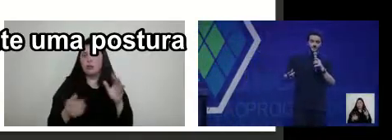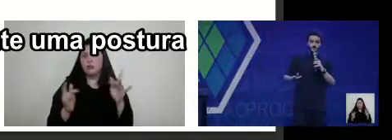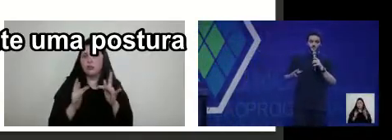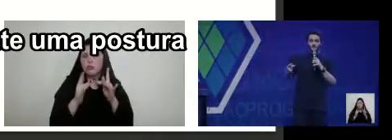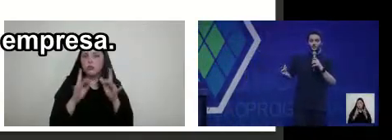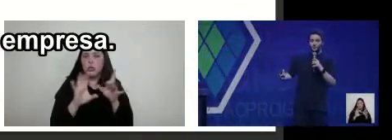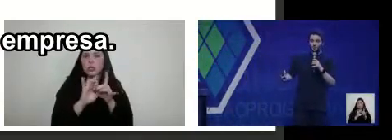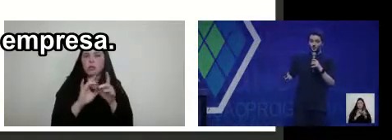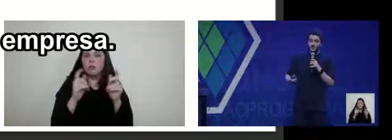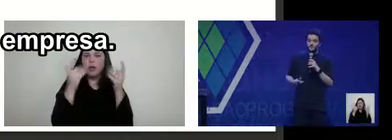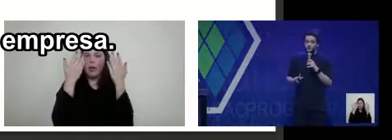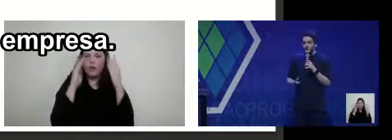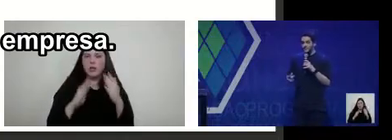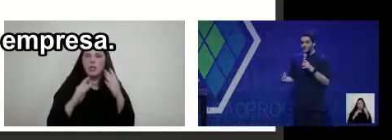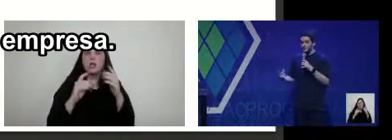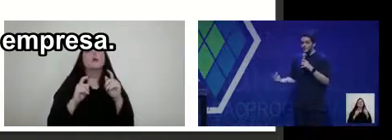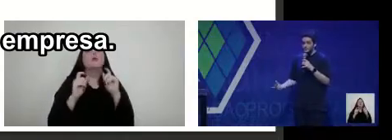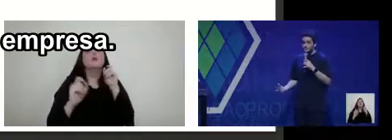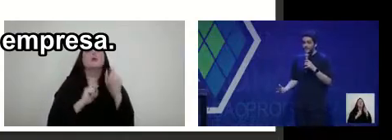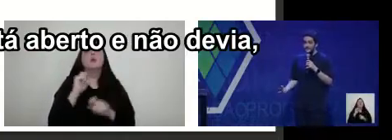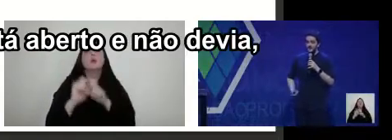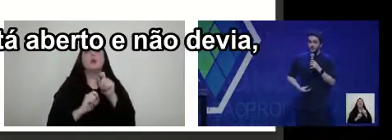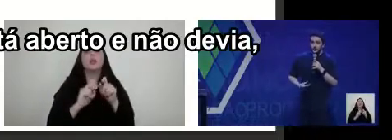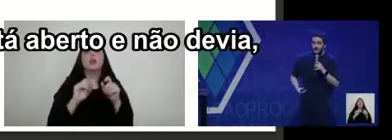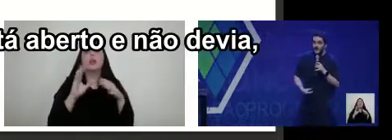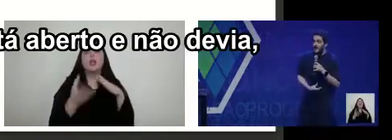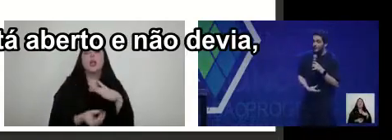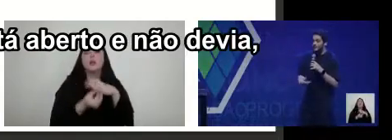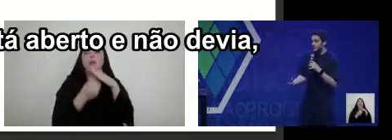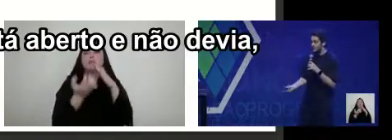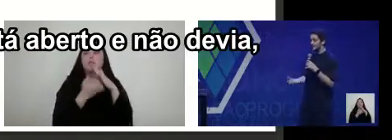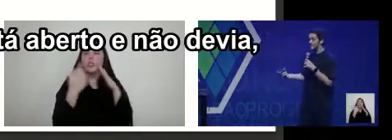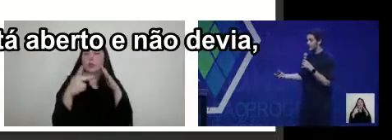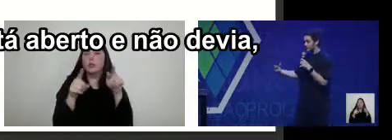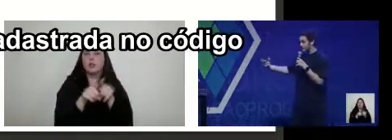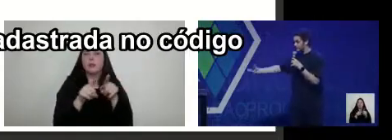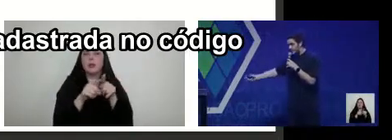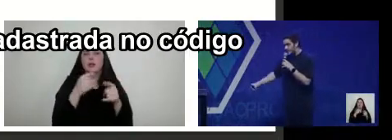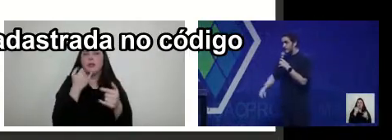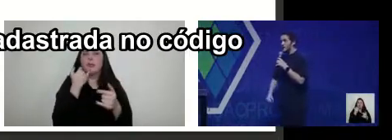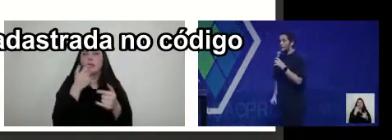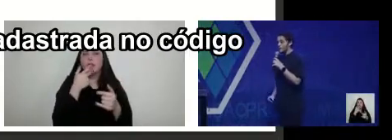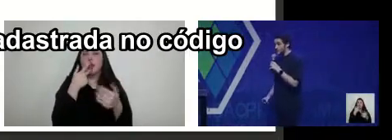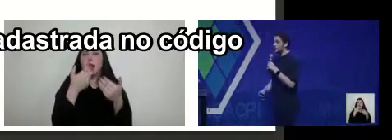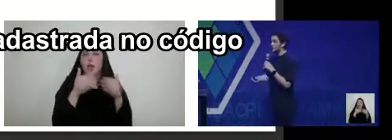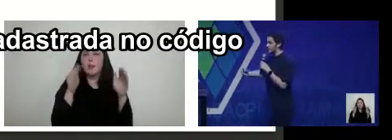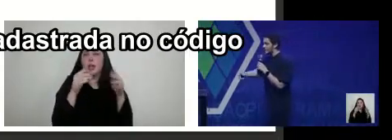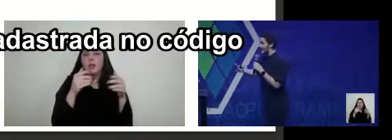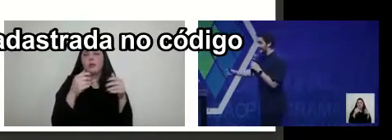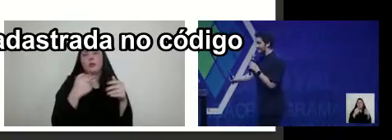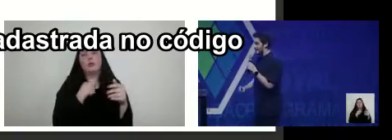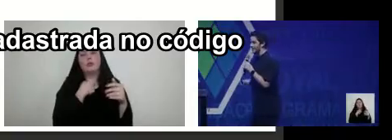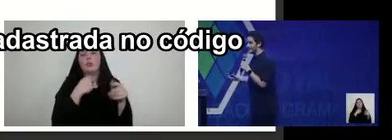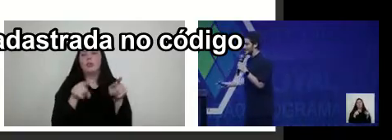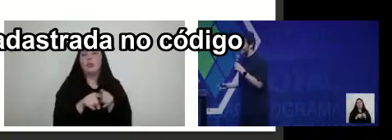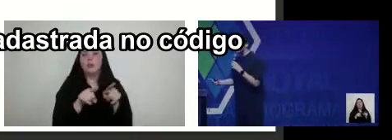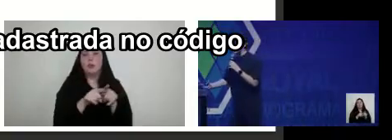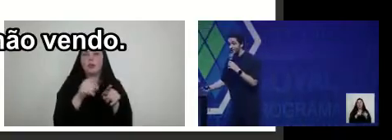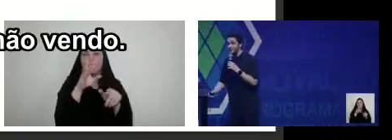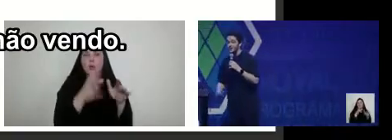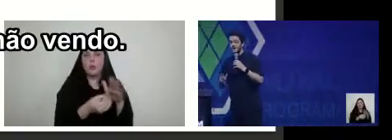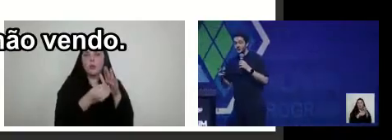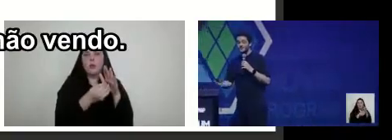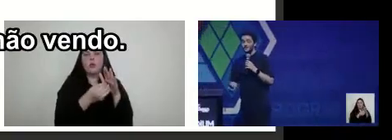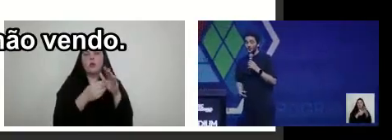analisar possivelmente uma postura dos repositórios dentro da sua empresa. Então, eu tenho aqui um repositório que está aberto e não devia, um repositório que tem uma credencial cadastrada